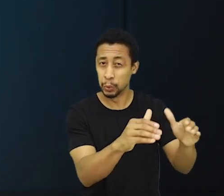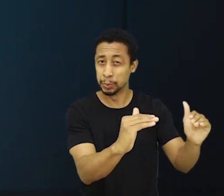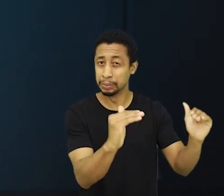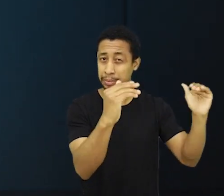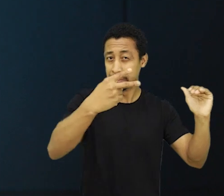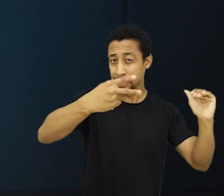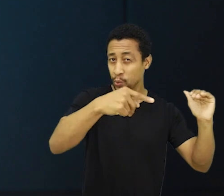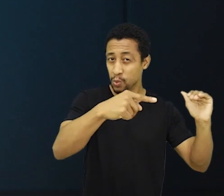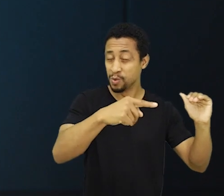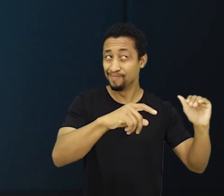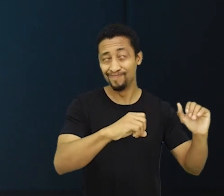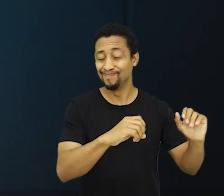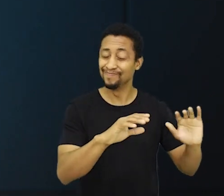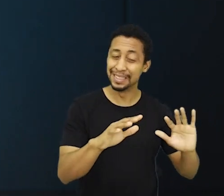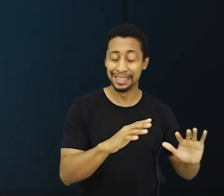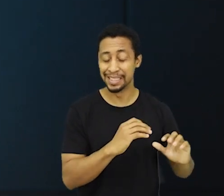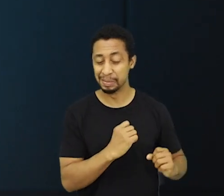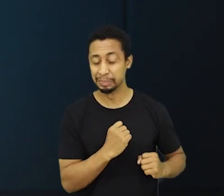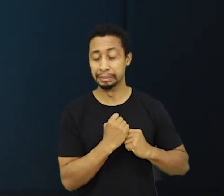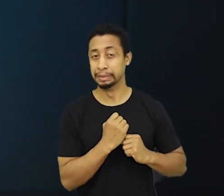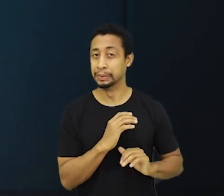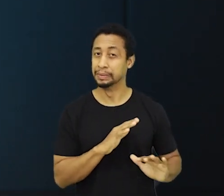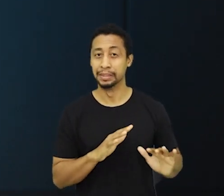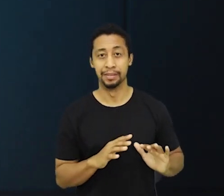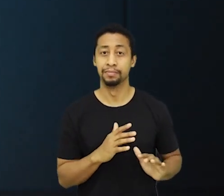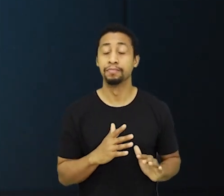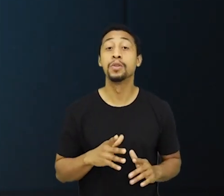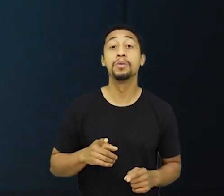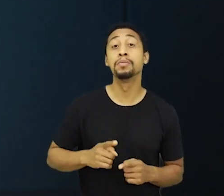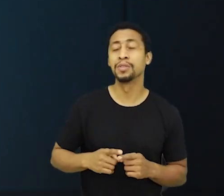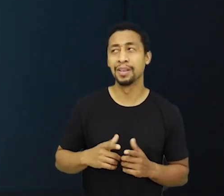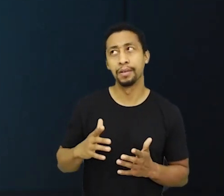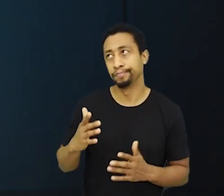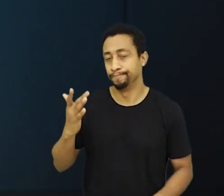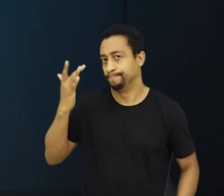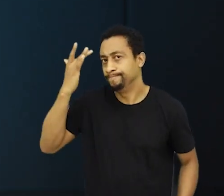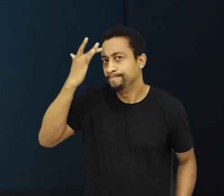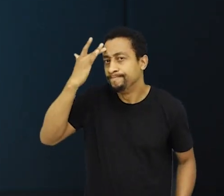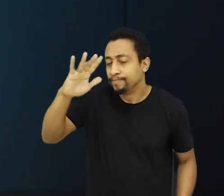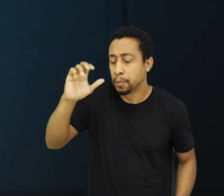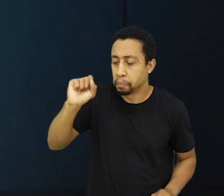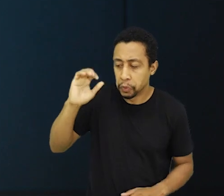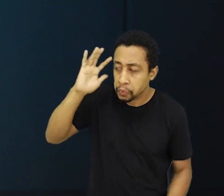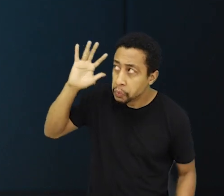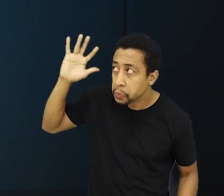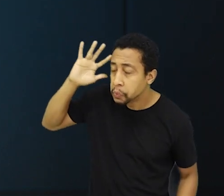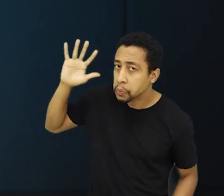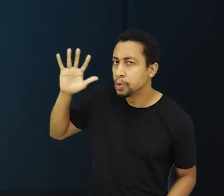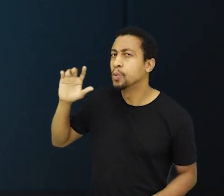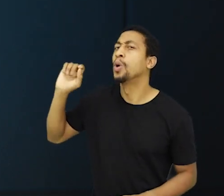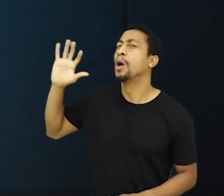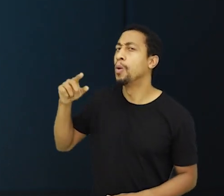Por quê? E por que isso? Bem, eu só posso ter conjecturas. Mas eu creio que o juiz